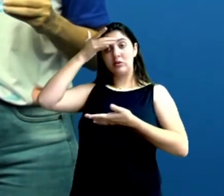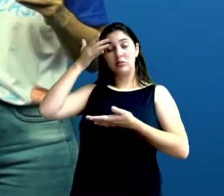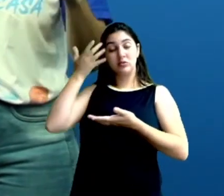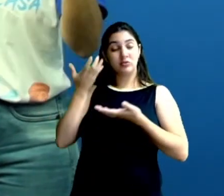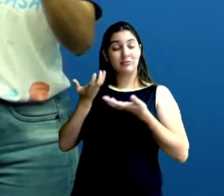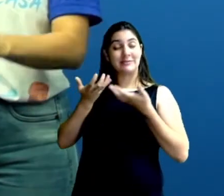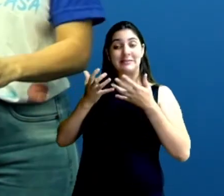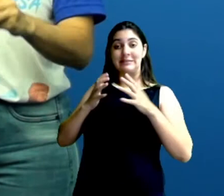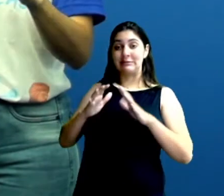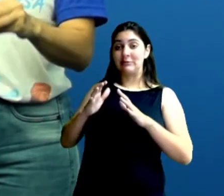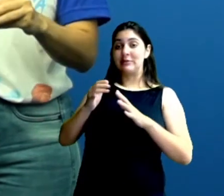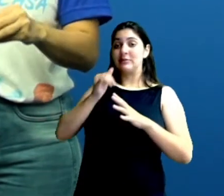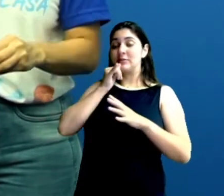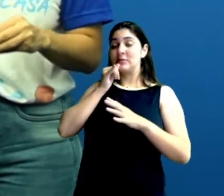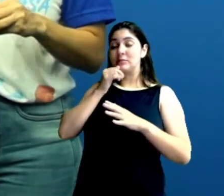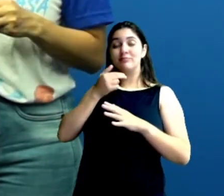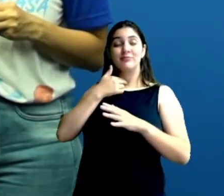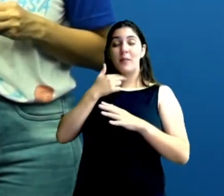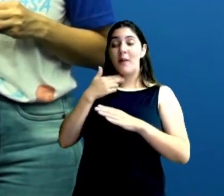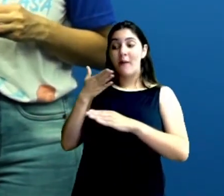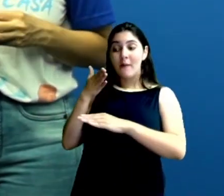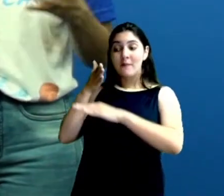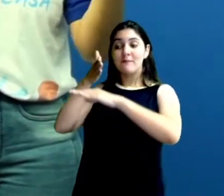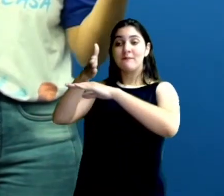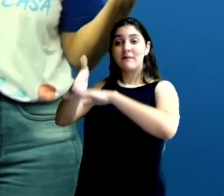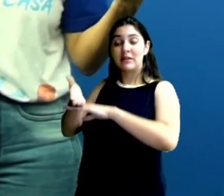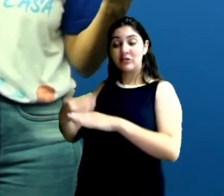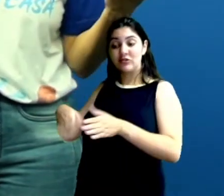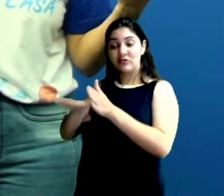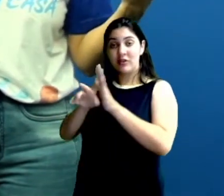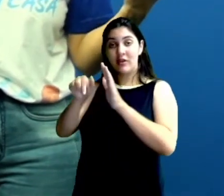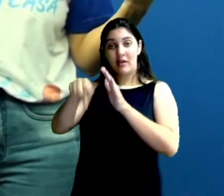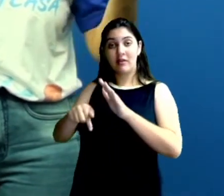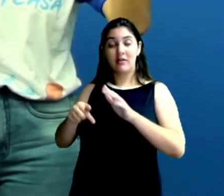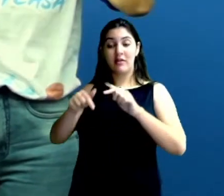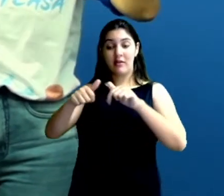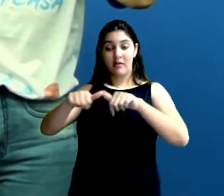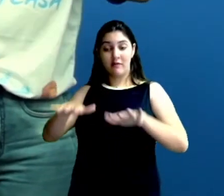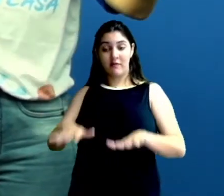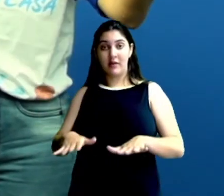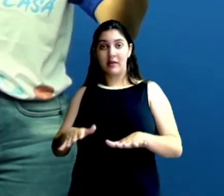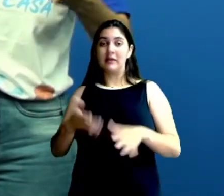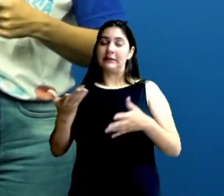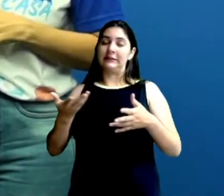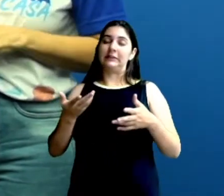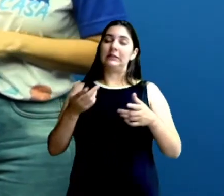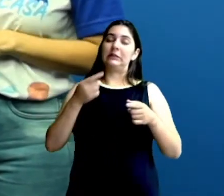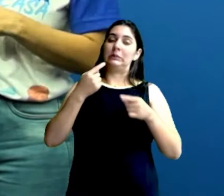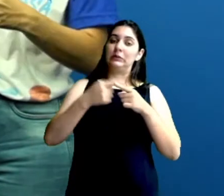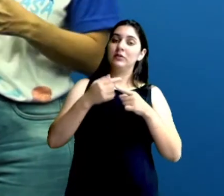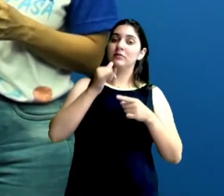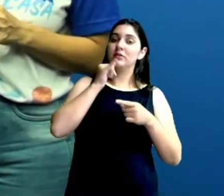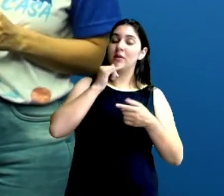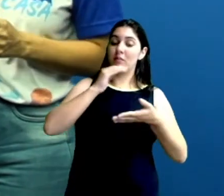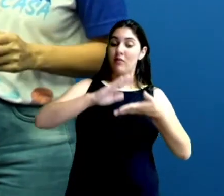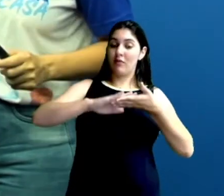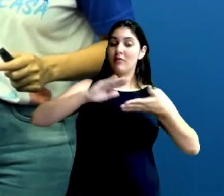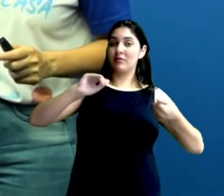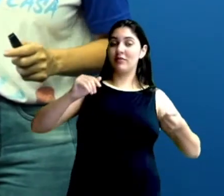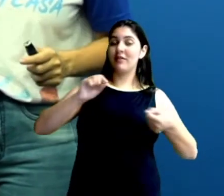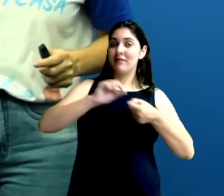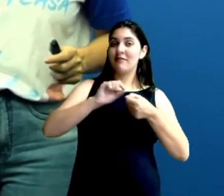tenham como se chegar aqui e ficar. Que é no caso os holandeses, que eu falei desse primeiro acontecimento, fazem,